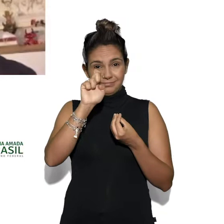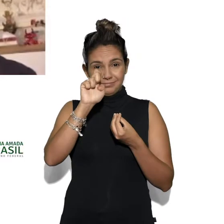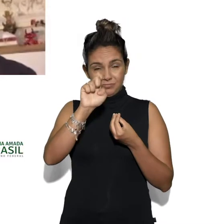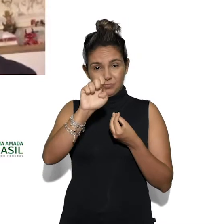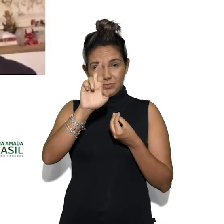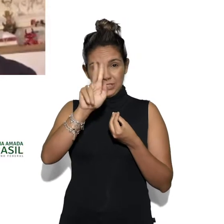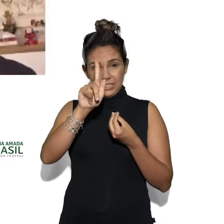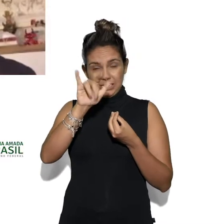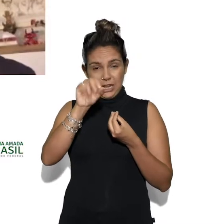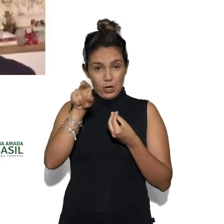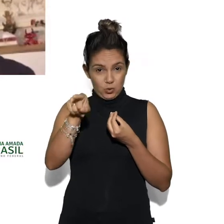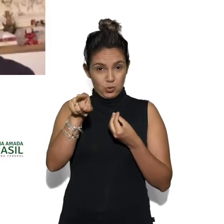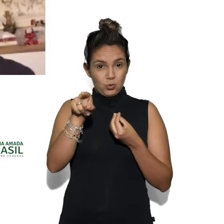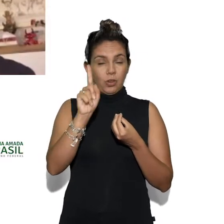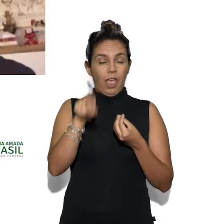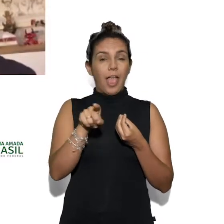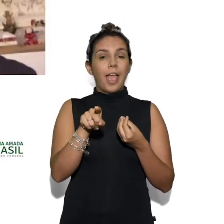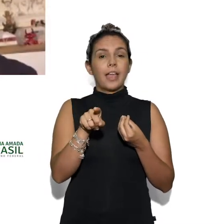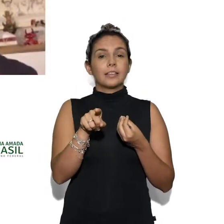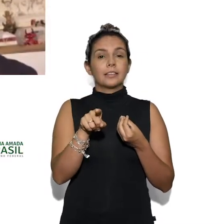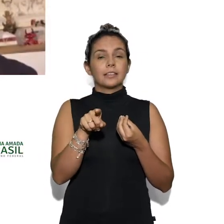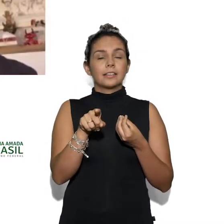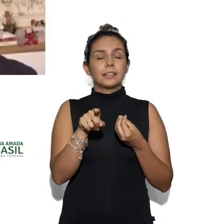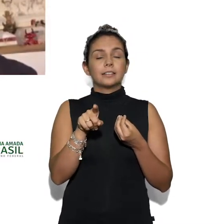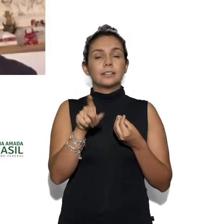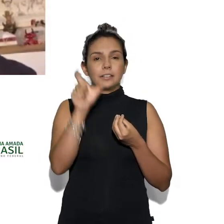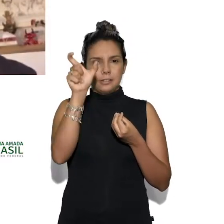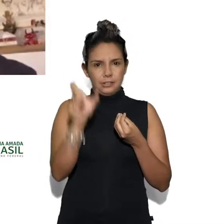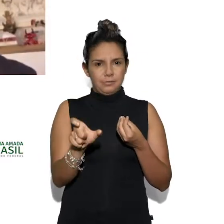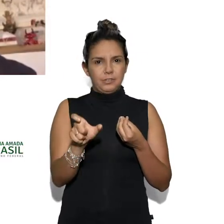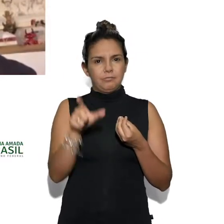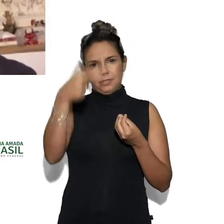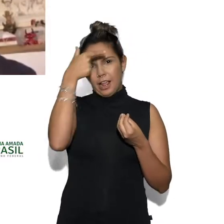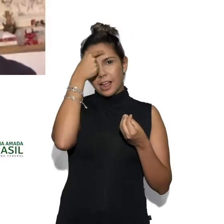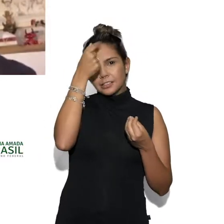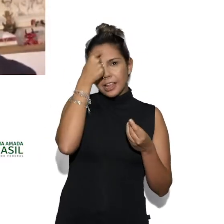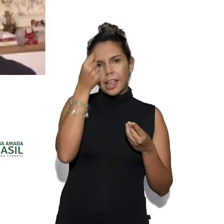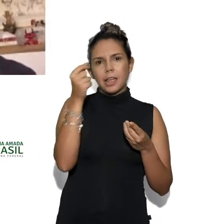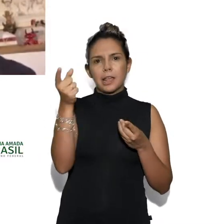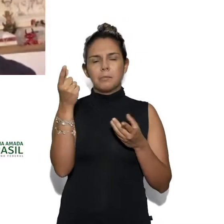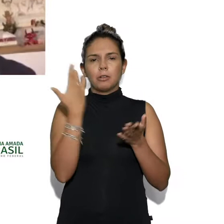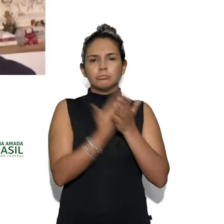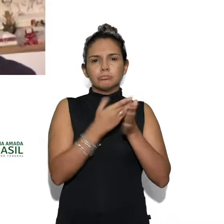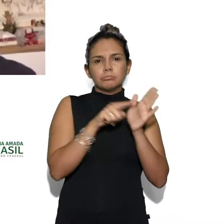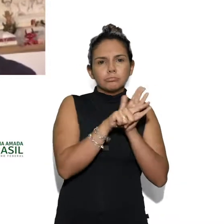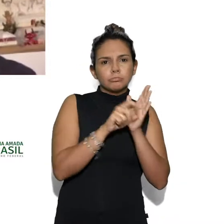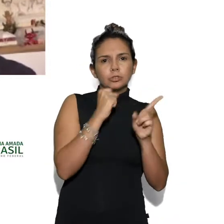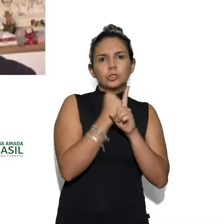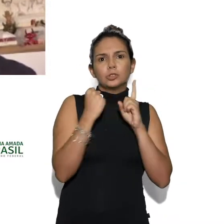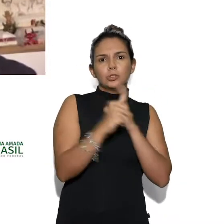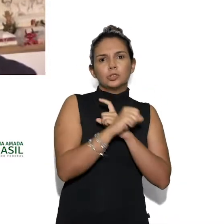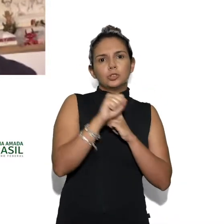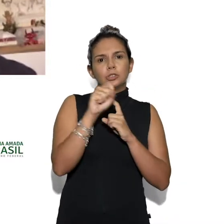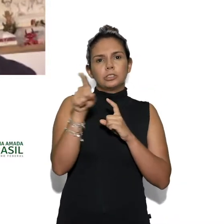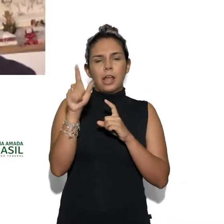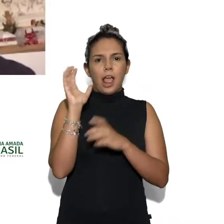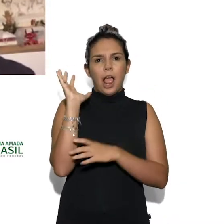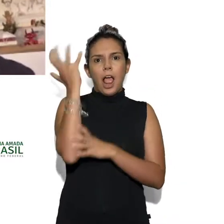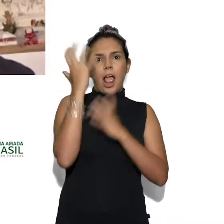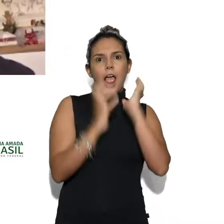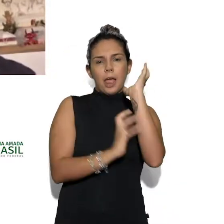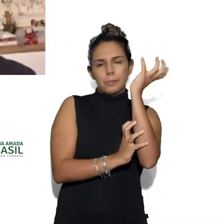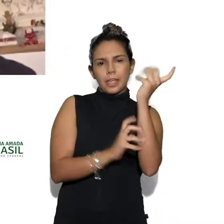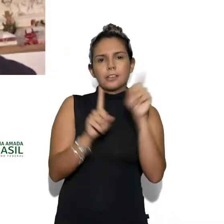além, obviamente, de ser quem é, né, um acadêmico, um sociólogo, um especialista em meio ambiente, é um